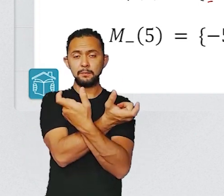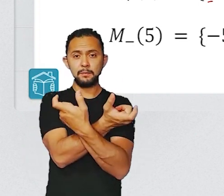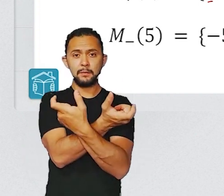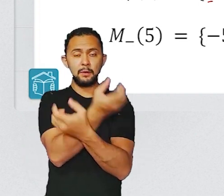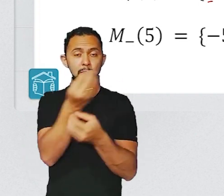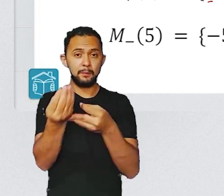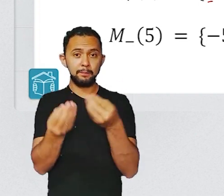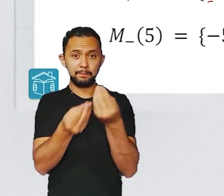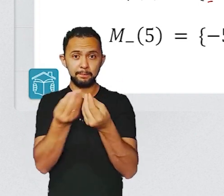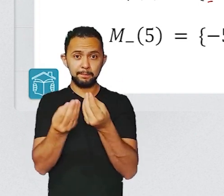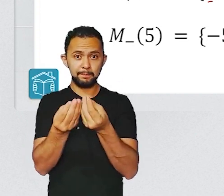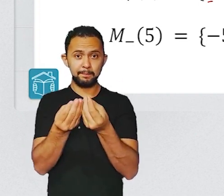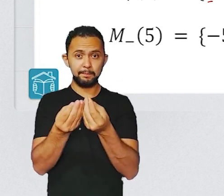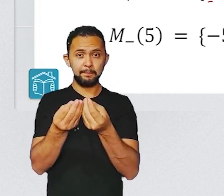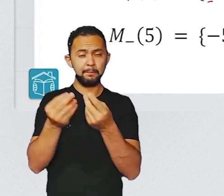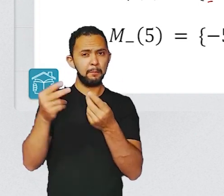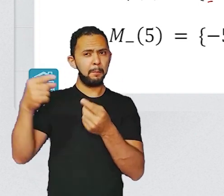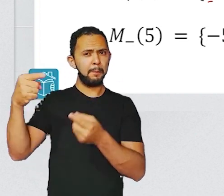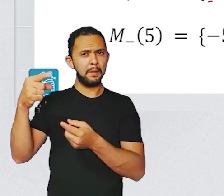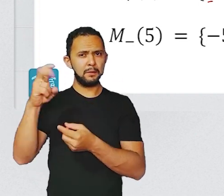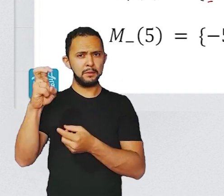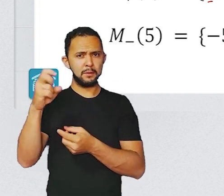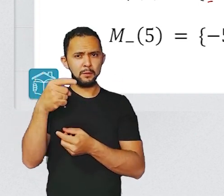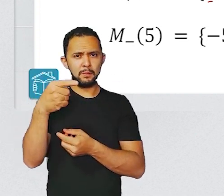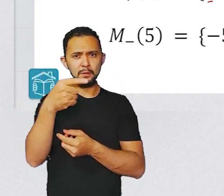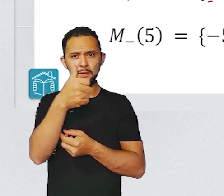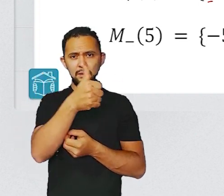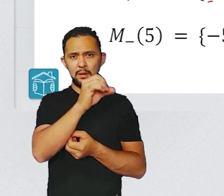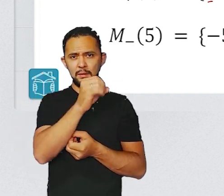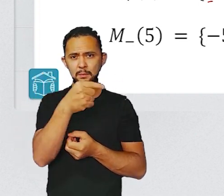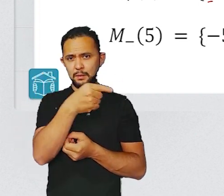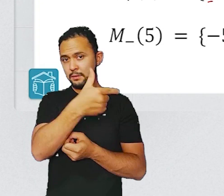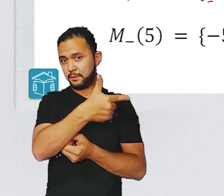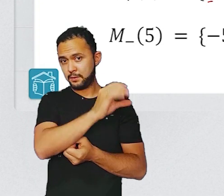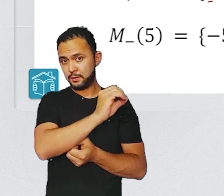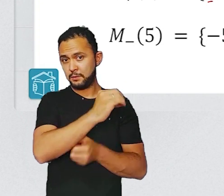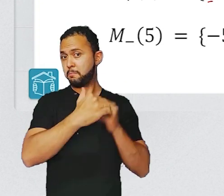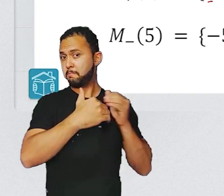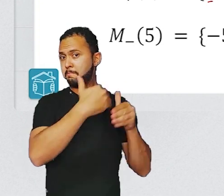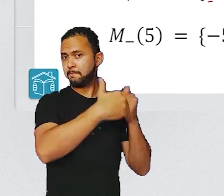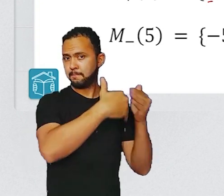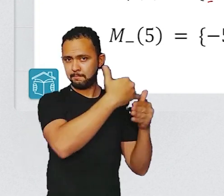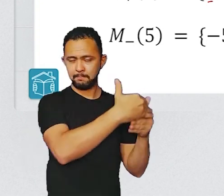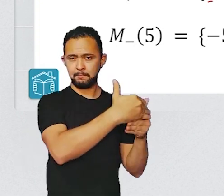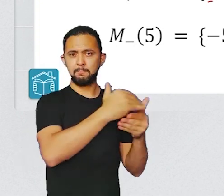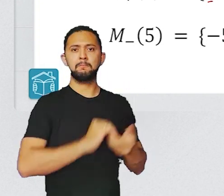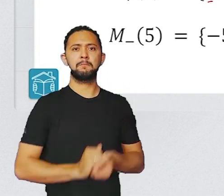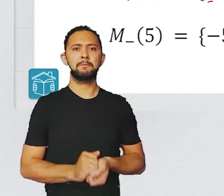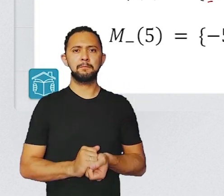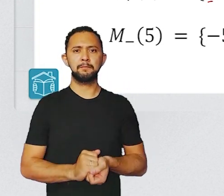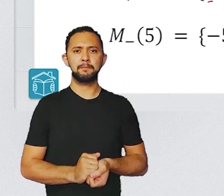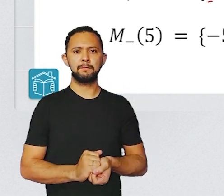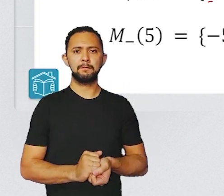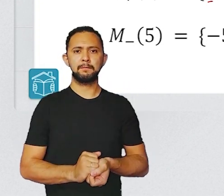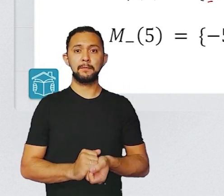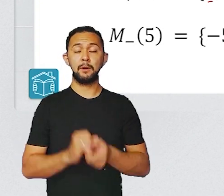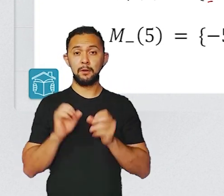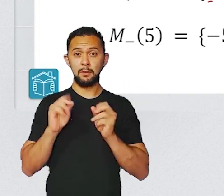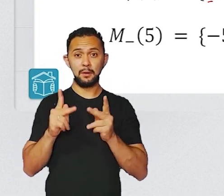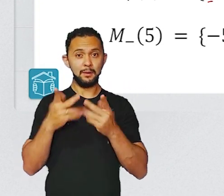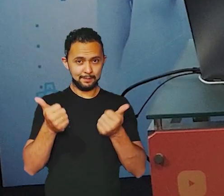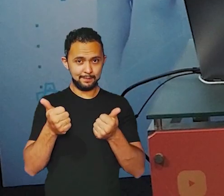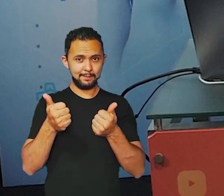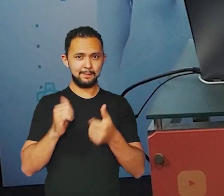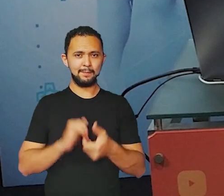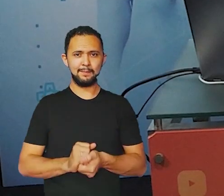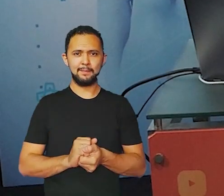dos positivos. E aí, ou seja, menos 5, menos 10, menos 15, menos 20, menos 25 e aí em diante. Beleza? Show